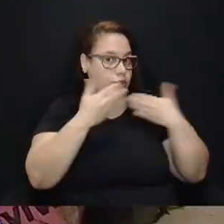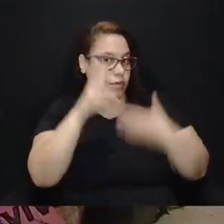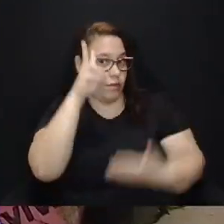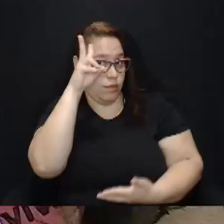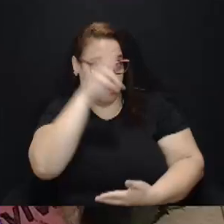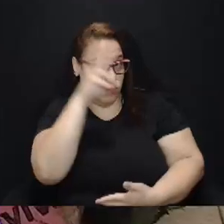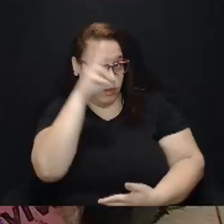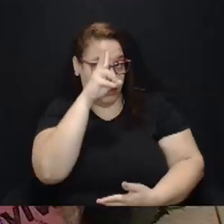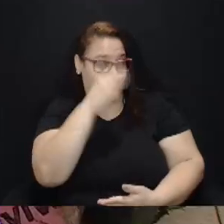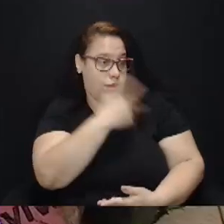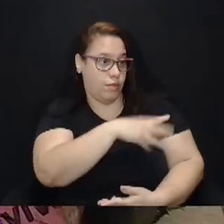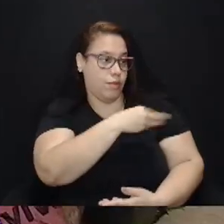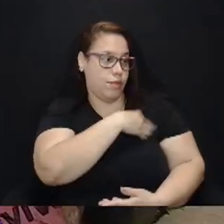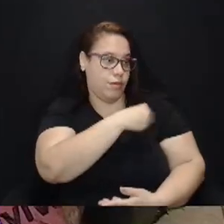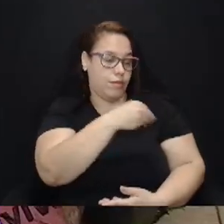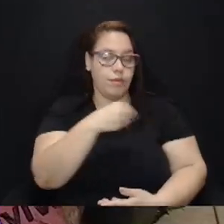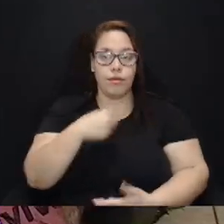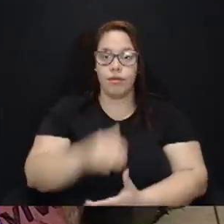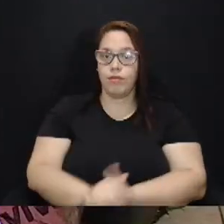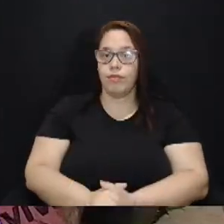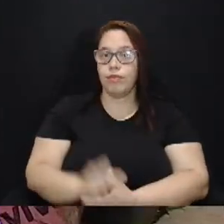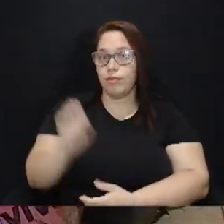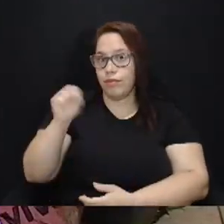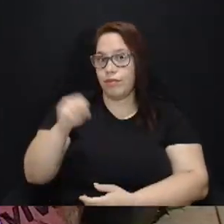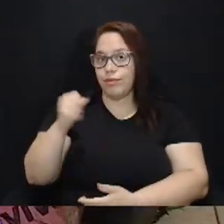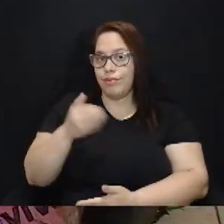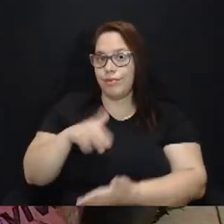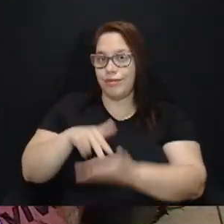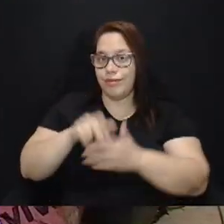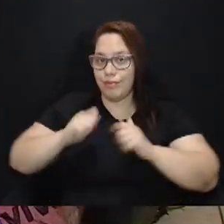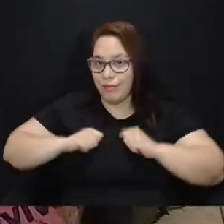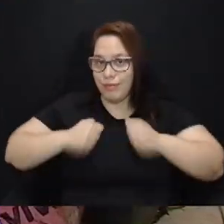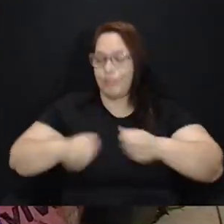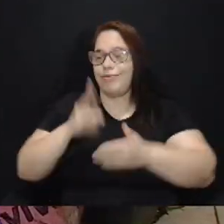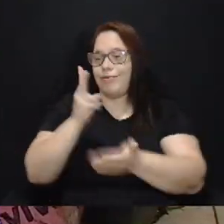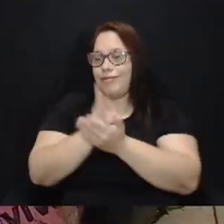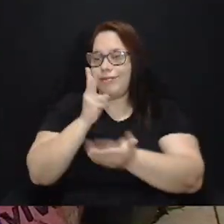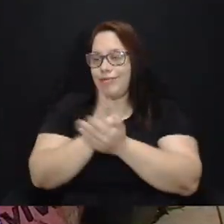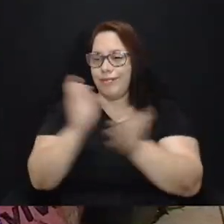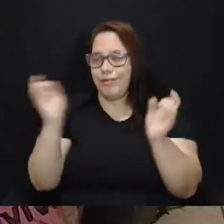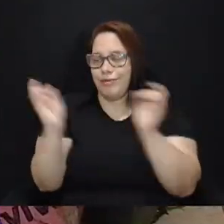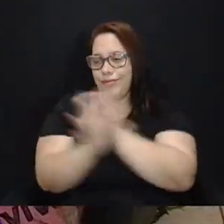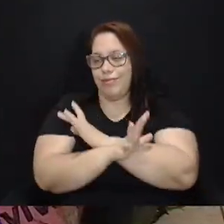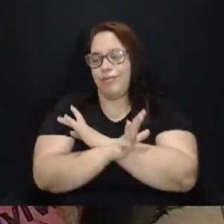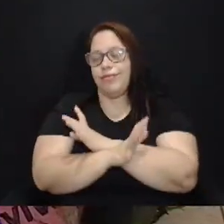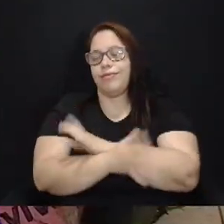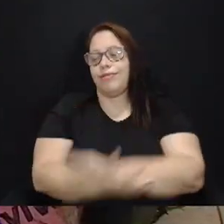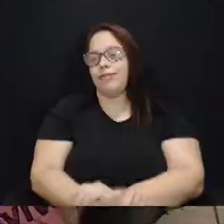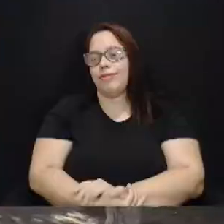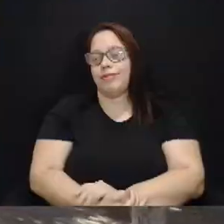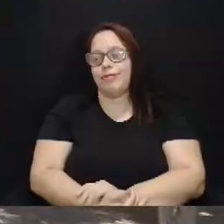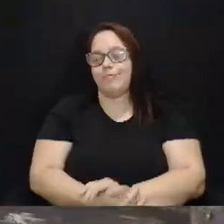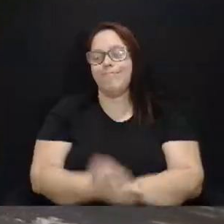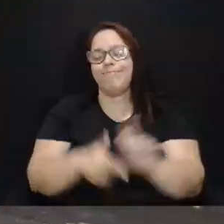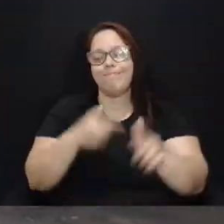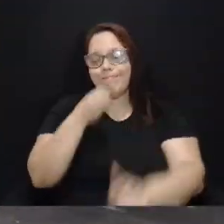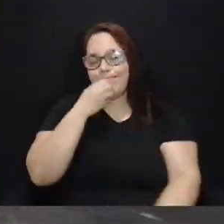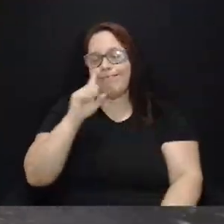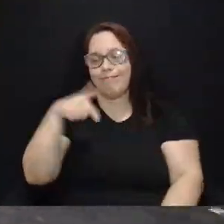filha. Sim, estamos aí na luta, né? Sempre pronto para trabalhar em prol do próximo.